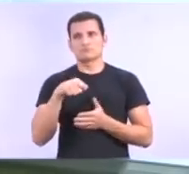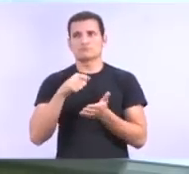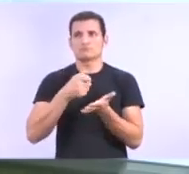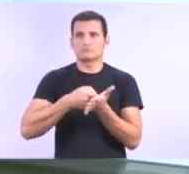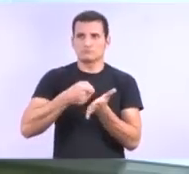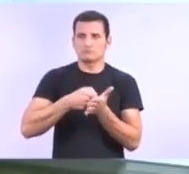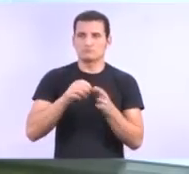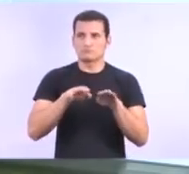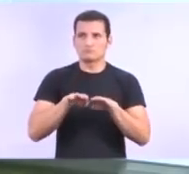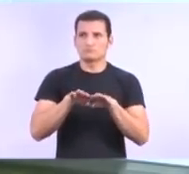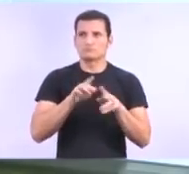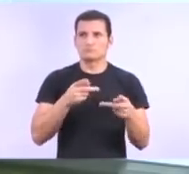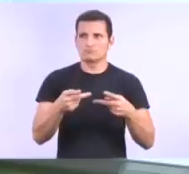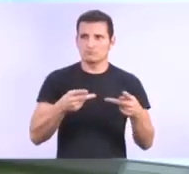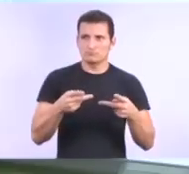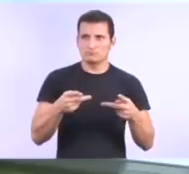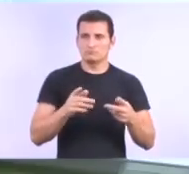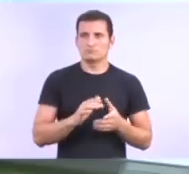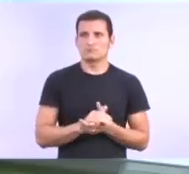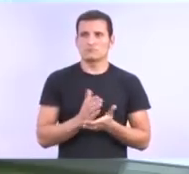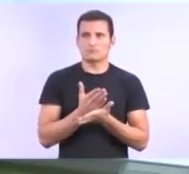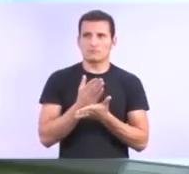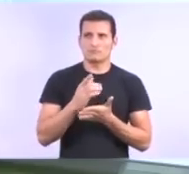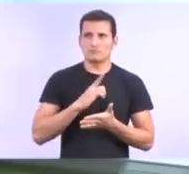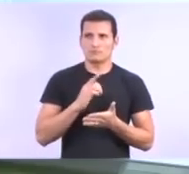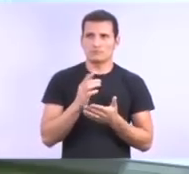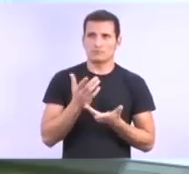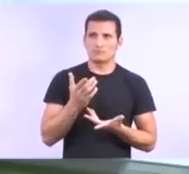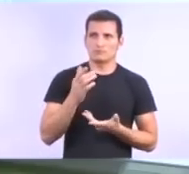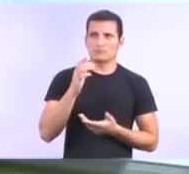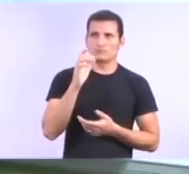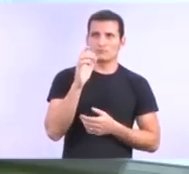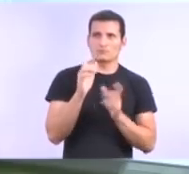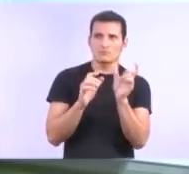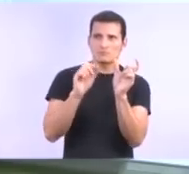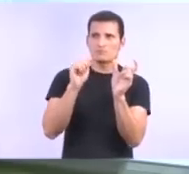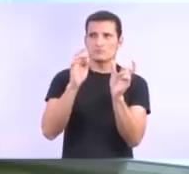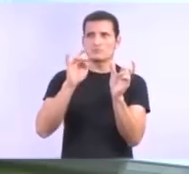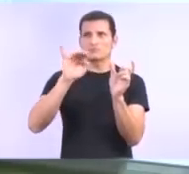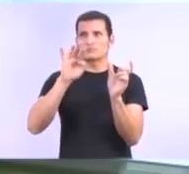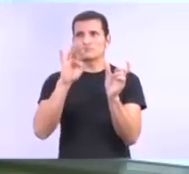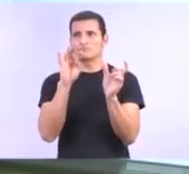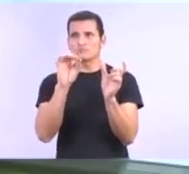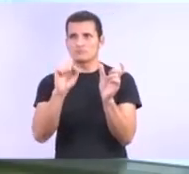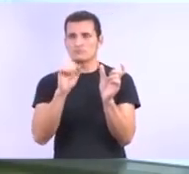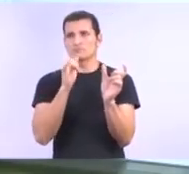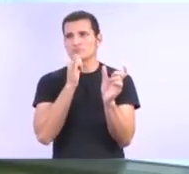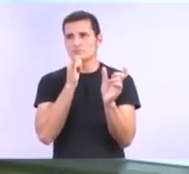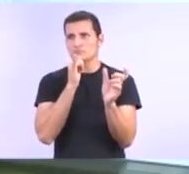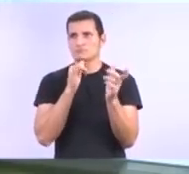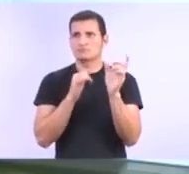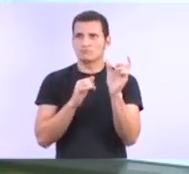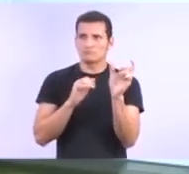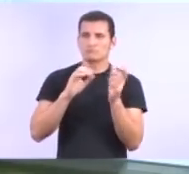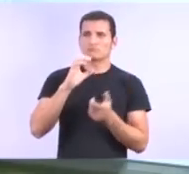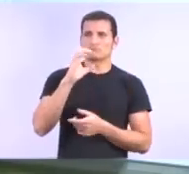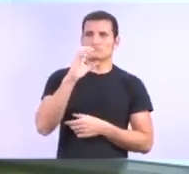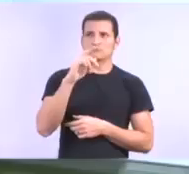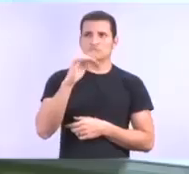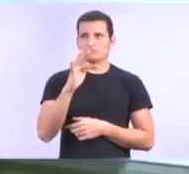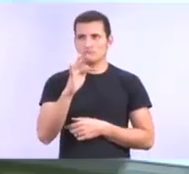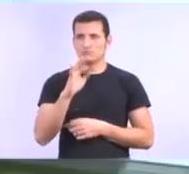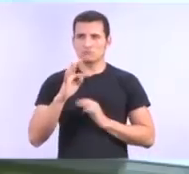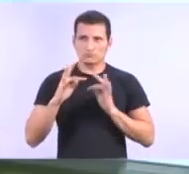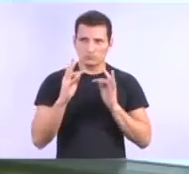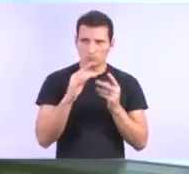Agora, tem alguns atributos que você tem que controlar o valor, né? Por exemplo, o CPF. Todo CPF é válido?